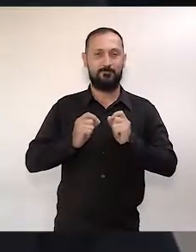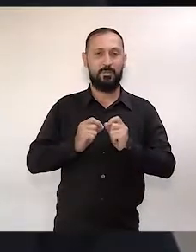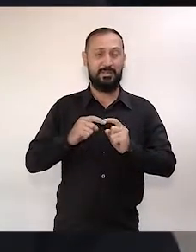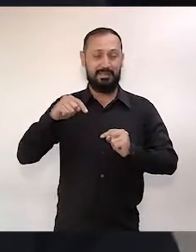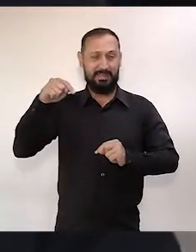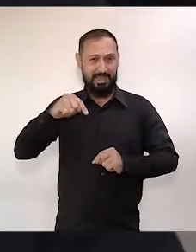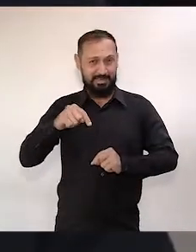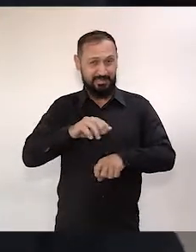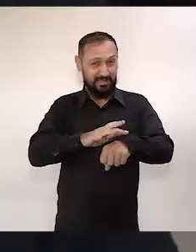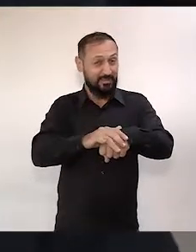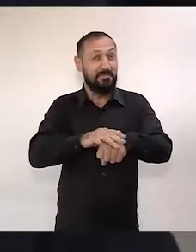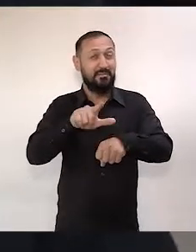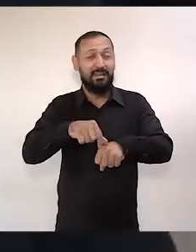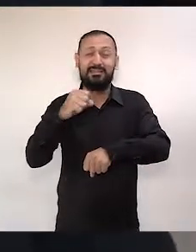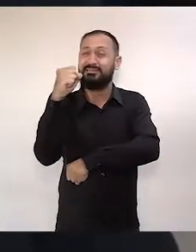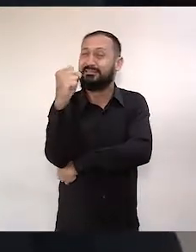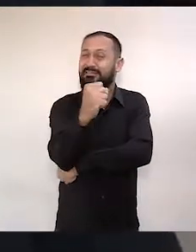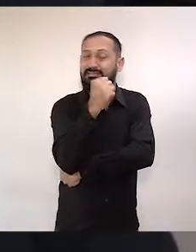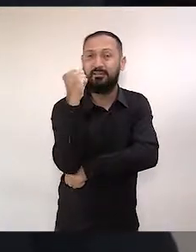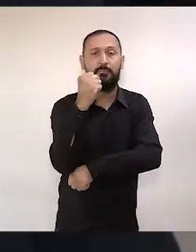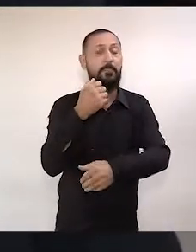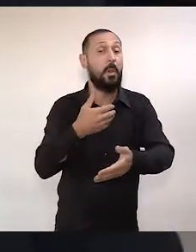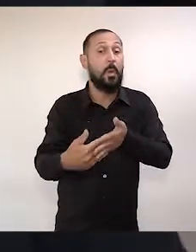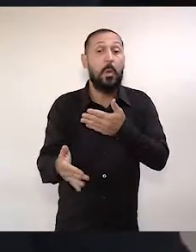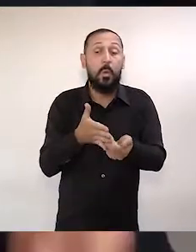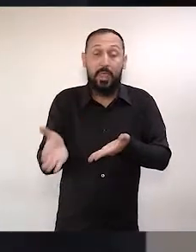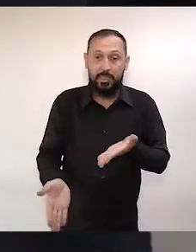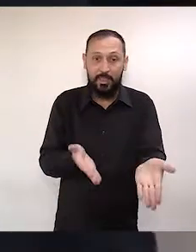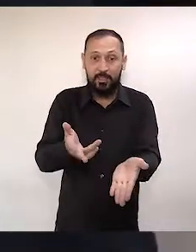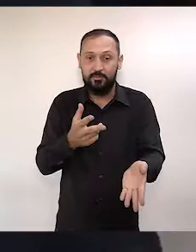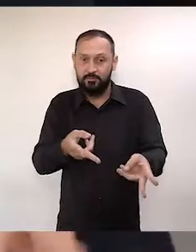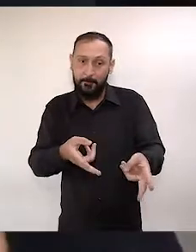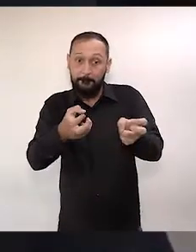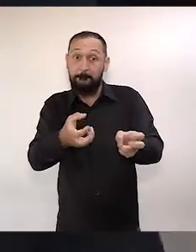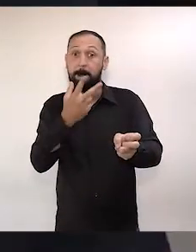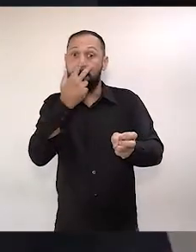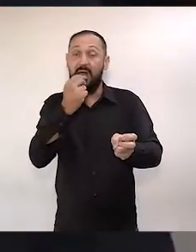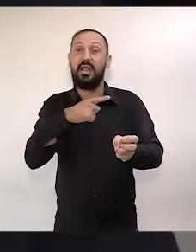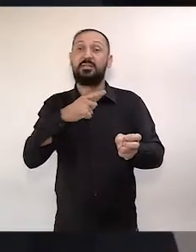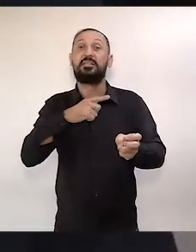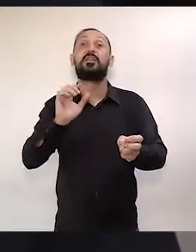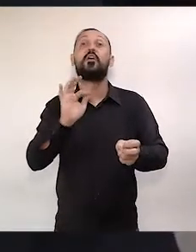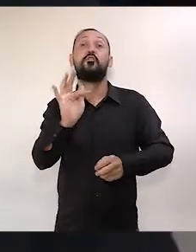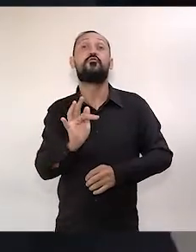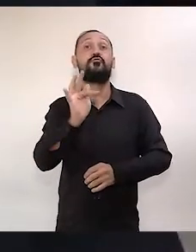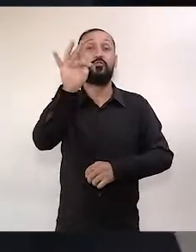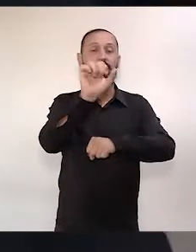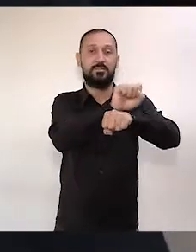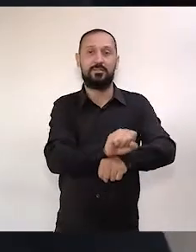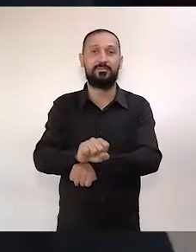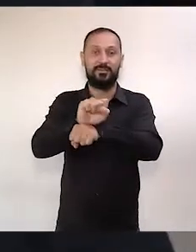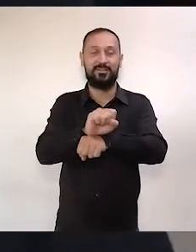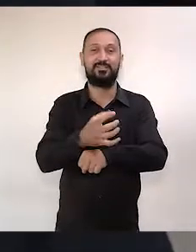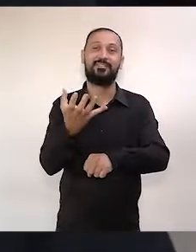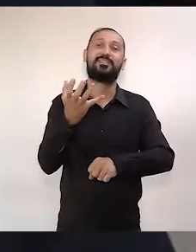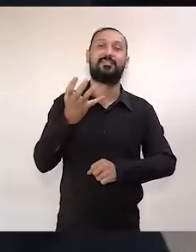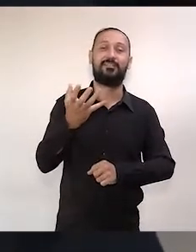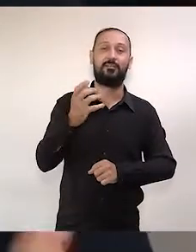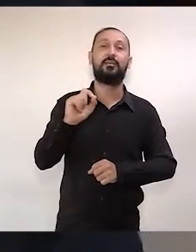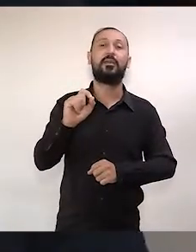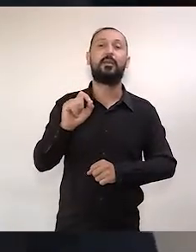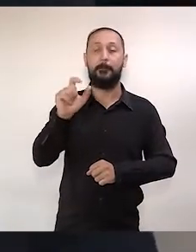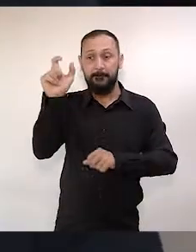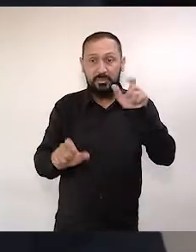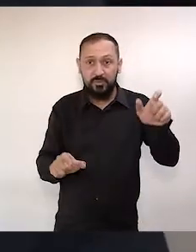Quando o assunto é câncer, dada a agressividade dessa doença, qualquer tratamento que pareça promissor dá um arzinho de esperança, em especial